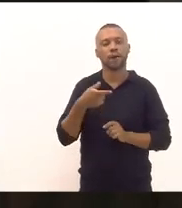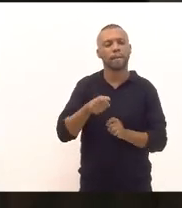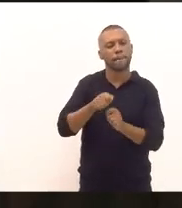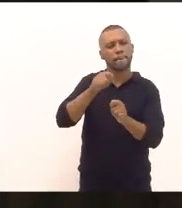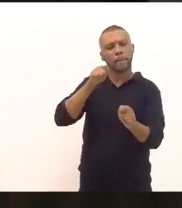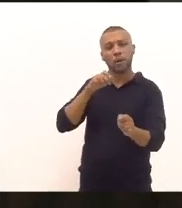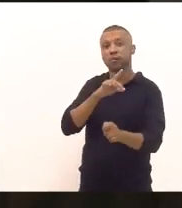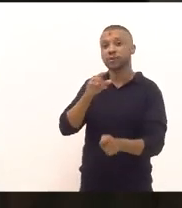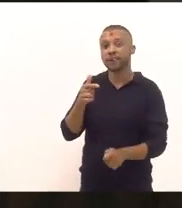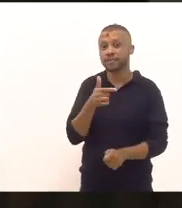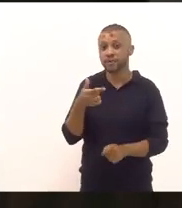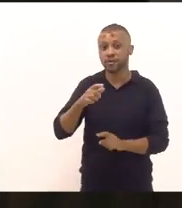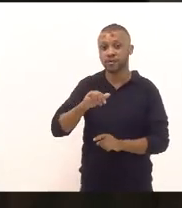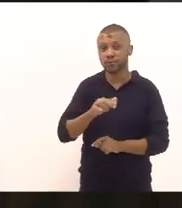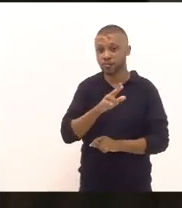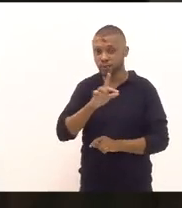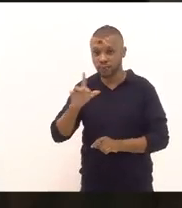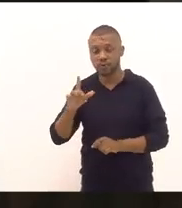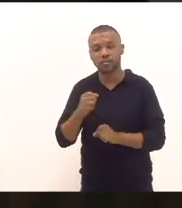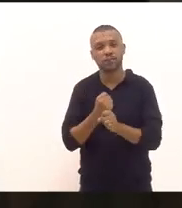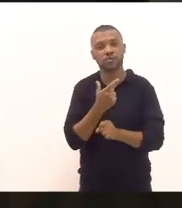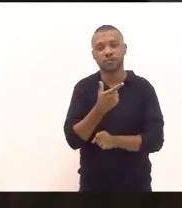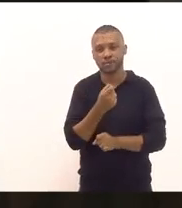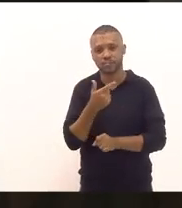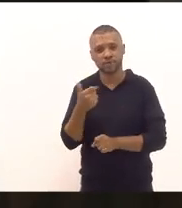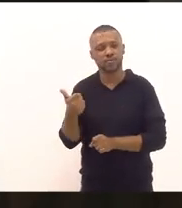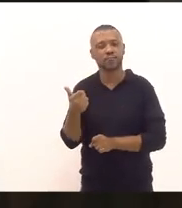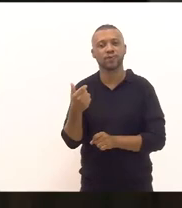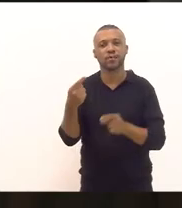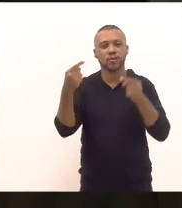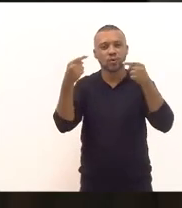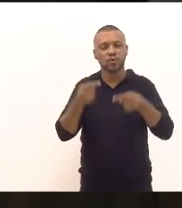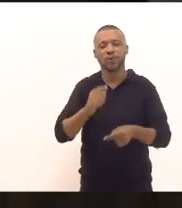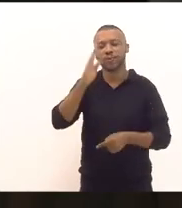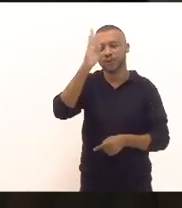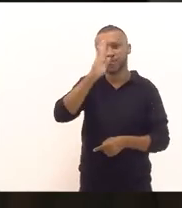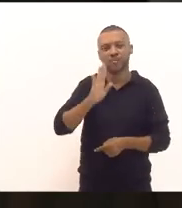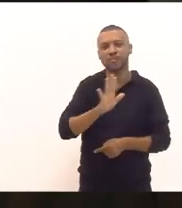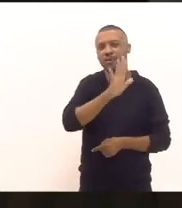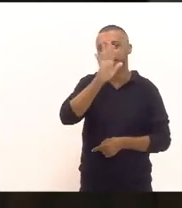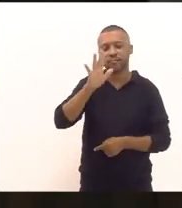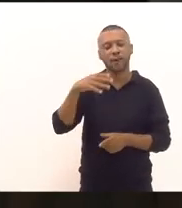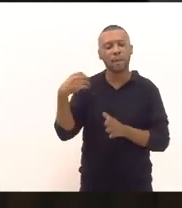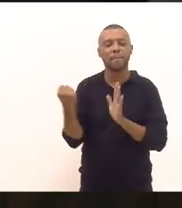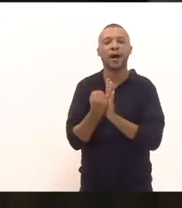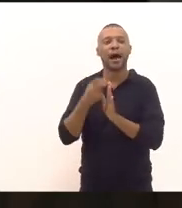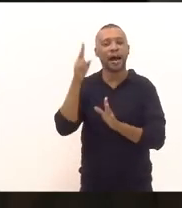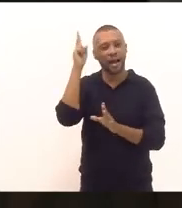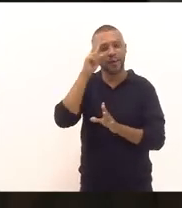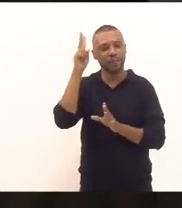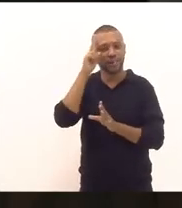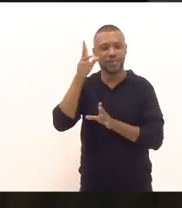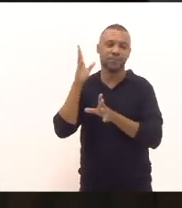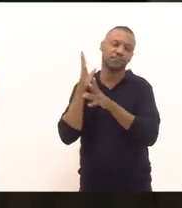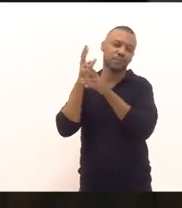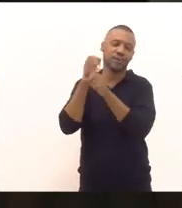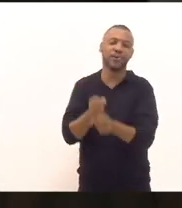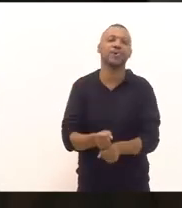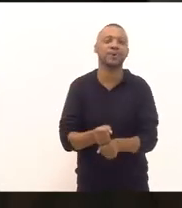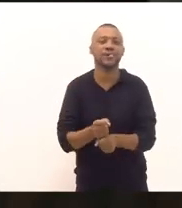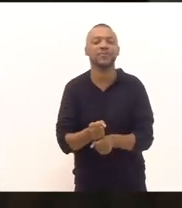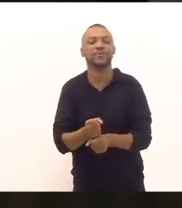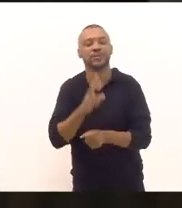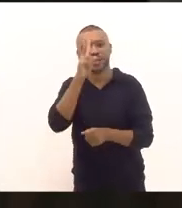no dia vinte e dois de julho de dois mil e 21 e um jogo do Brasil foi histórico potente